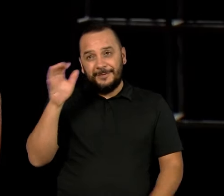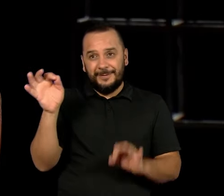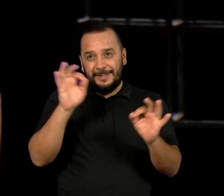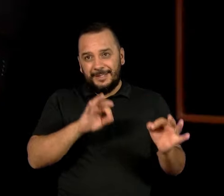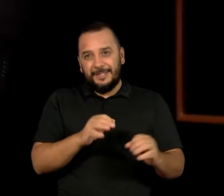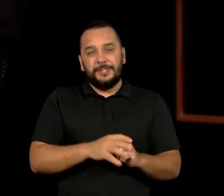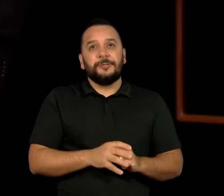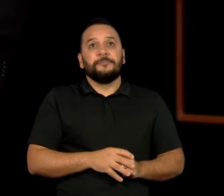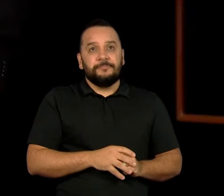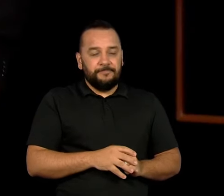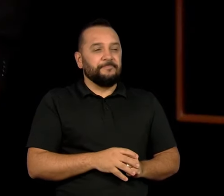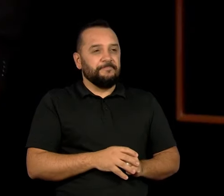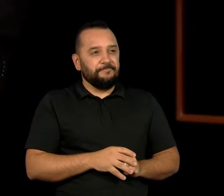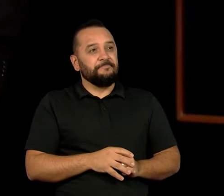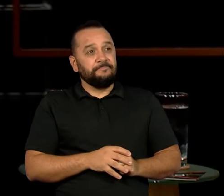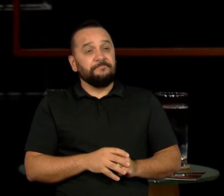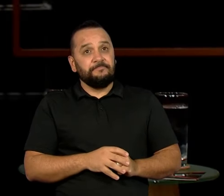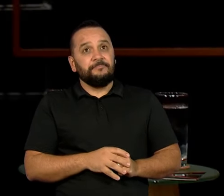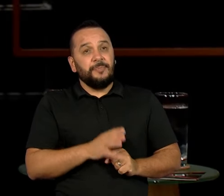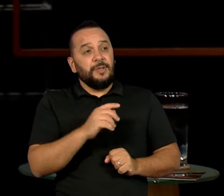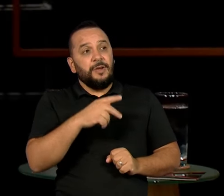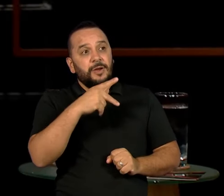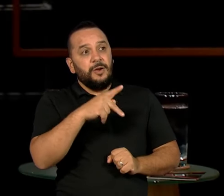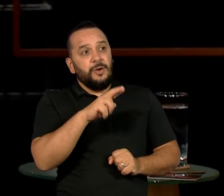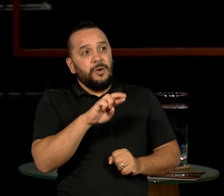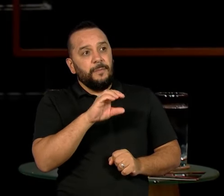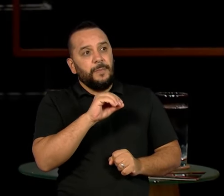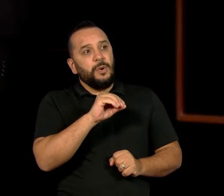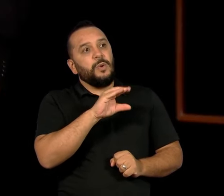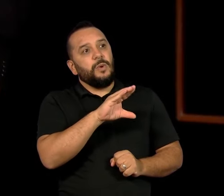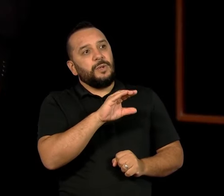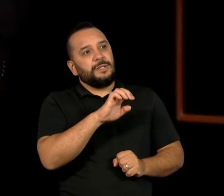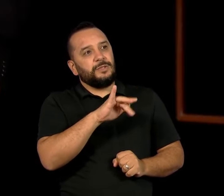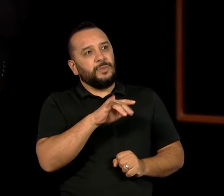né? Possessões. Não tenho muita dúvida que ela vai mesmo, né?